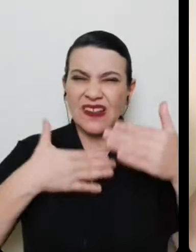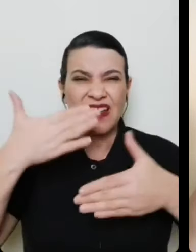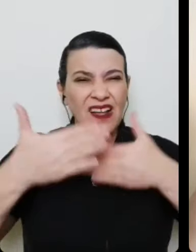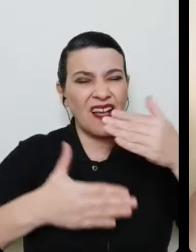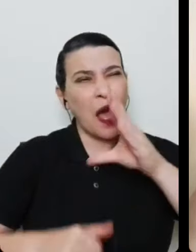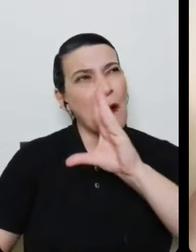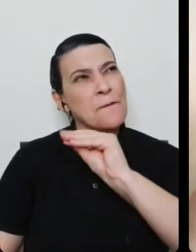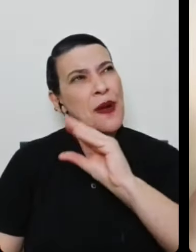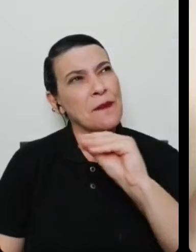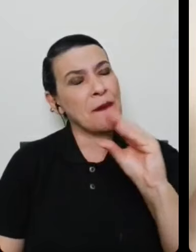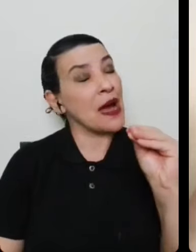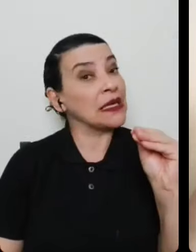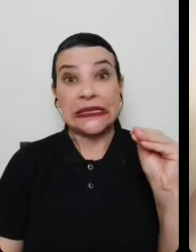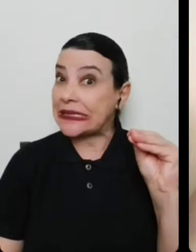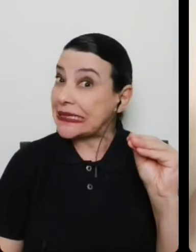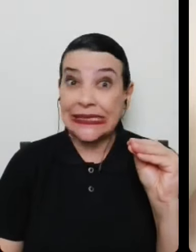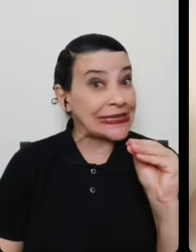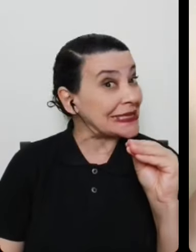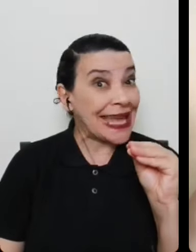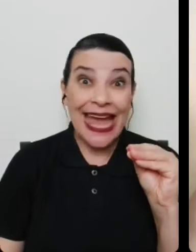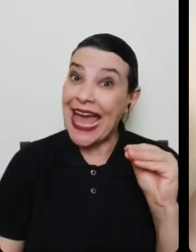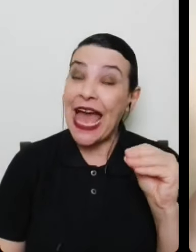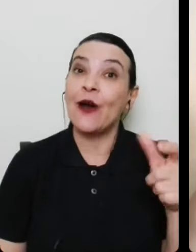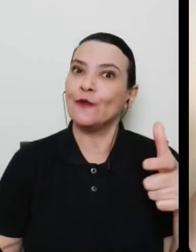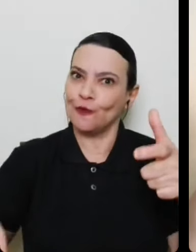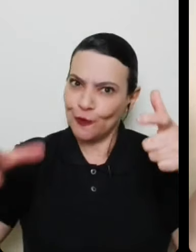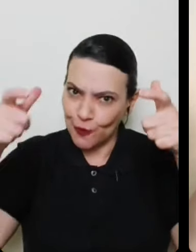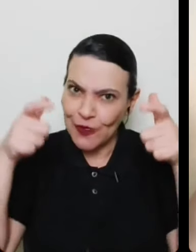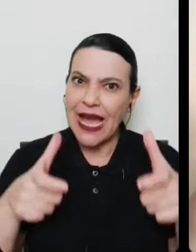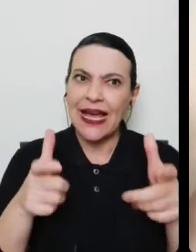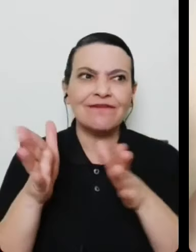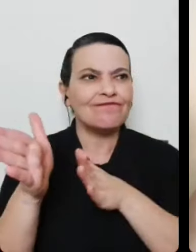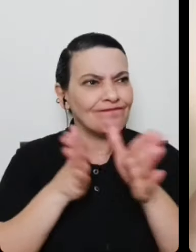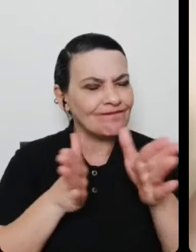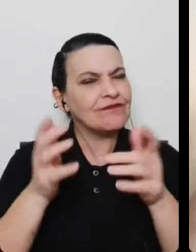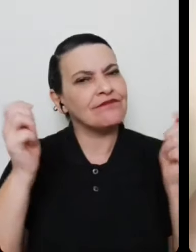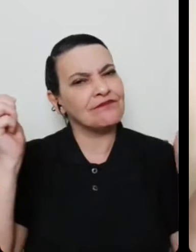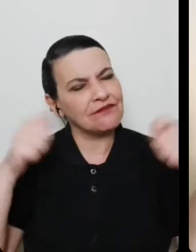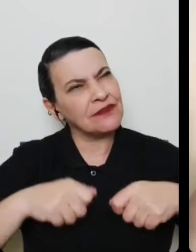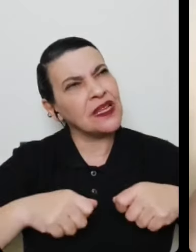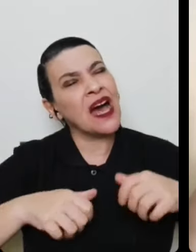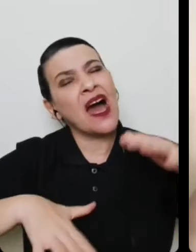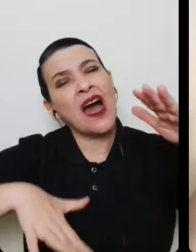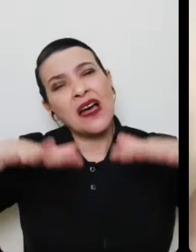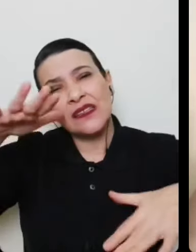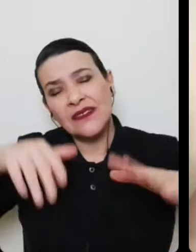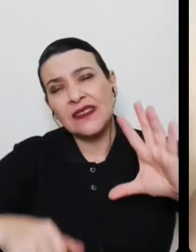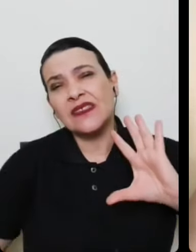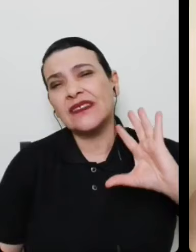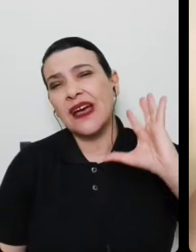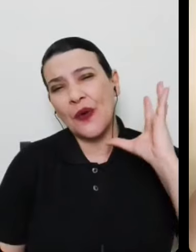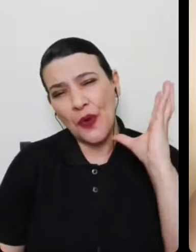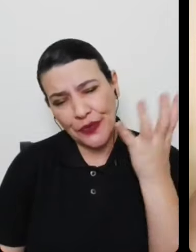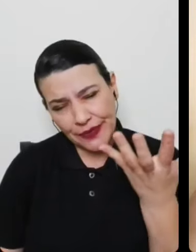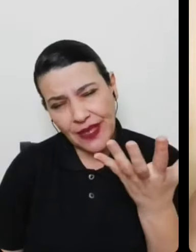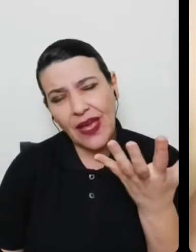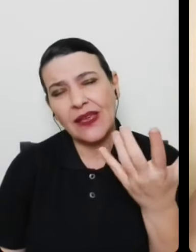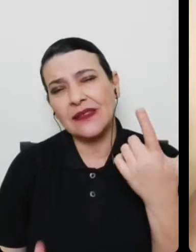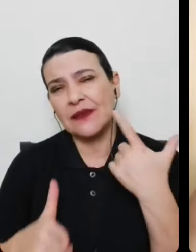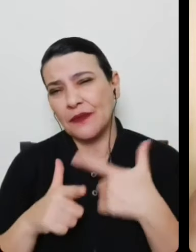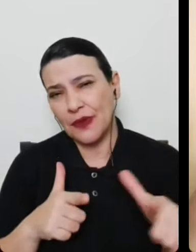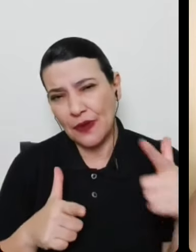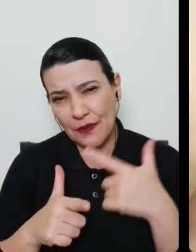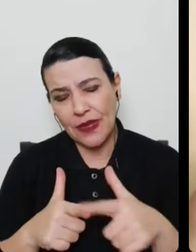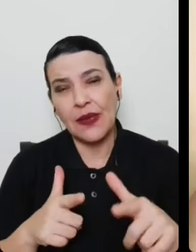depois. Para que o espaço realmente seja acessível e entender que podem acontecer, mesmo com todo esse cuidado, mesmo com toda